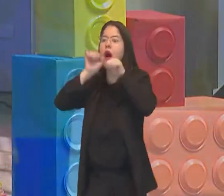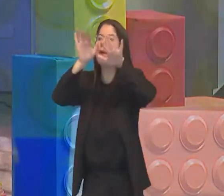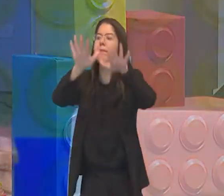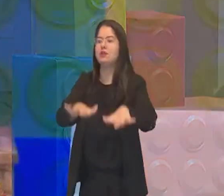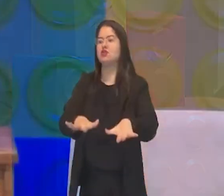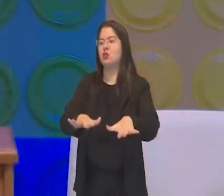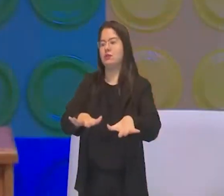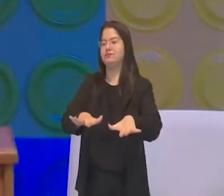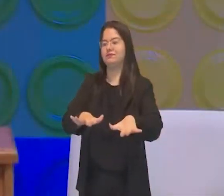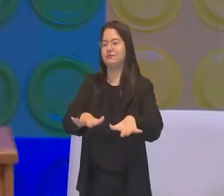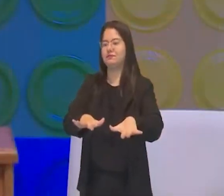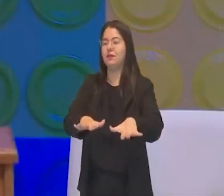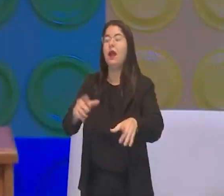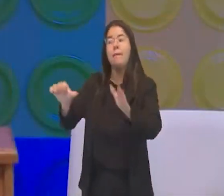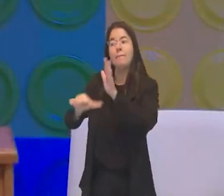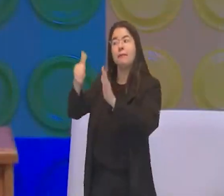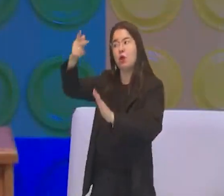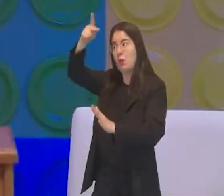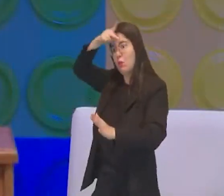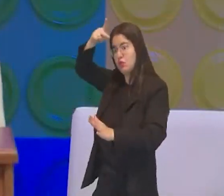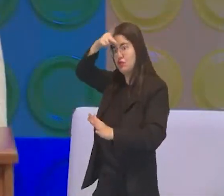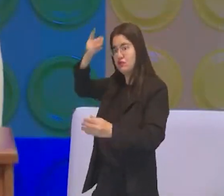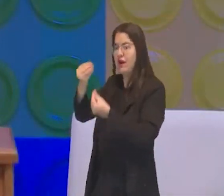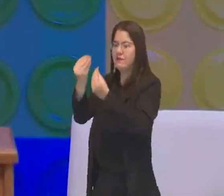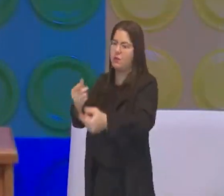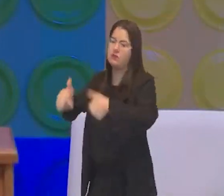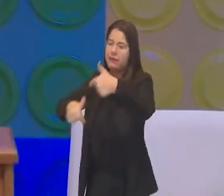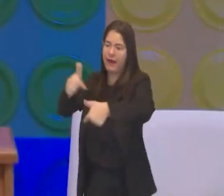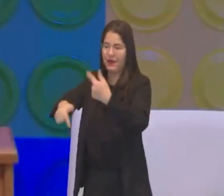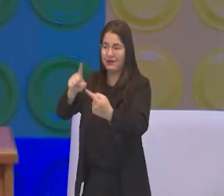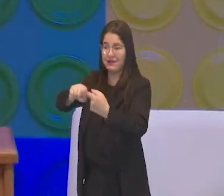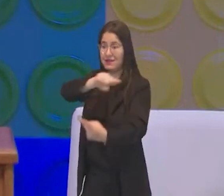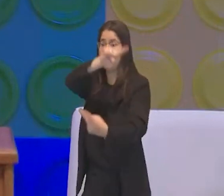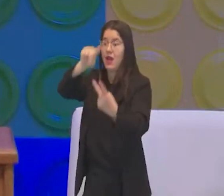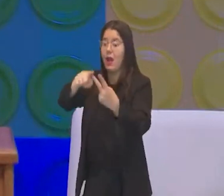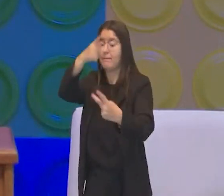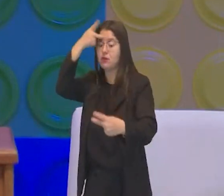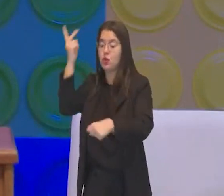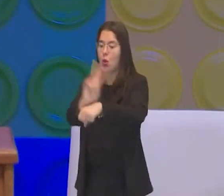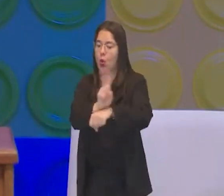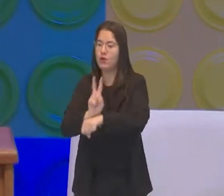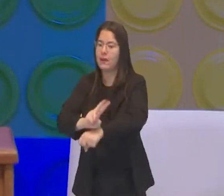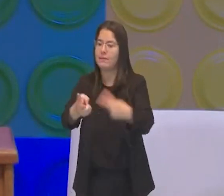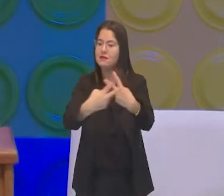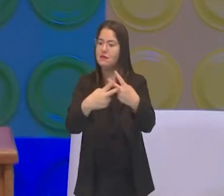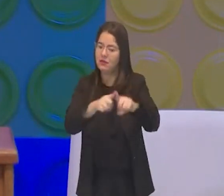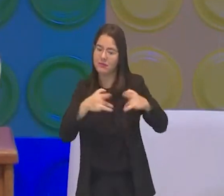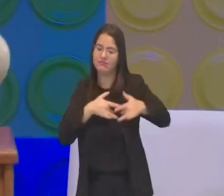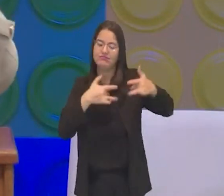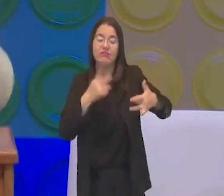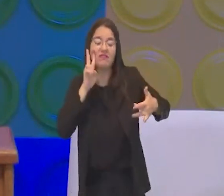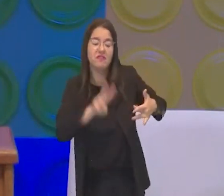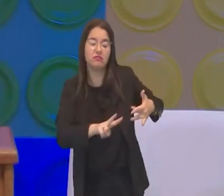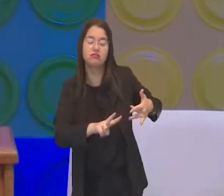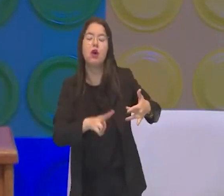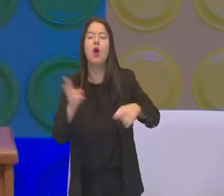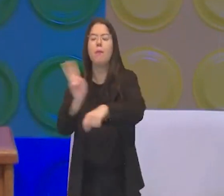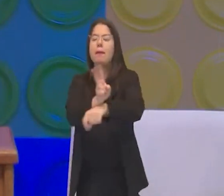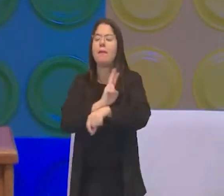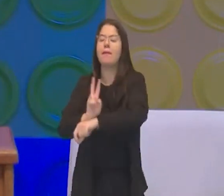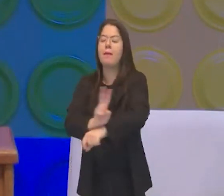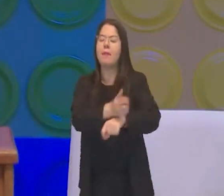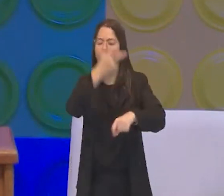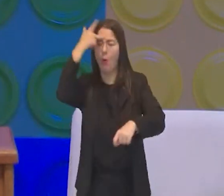encontrou favor aos olhos do carcereiro, porque o Senhor continuava com ele. E o carcereiro falou